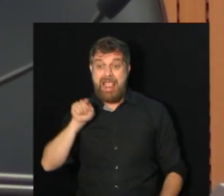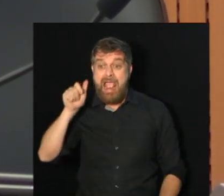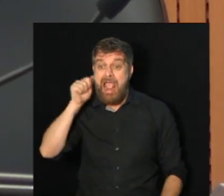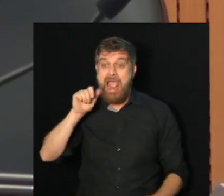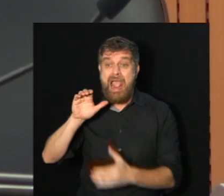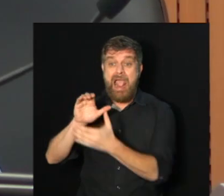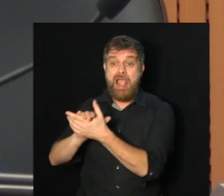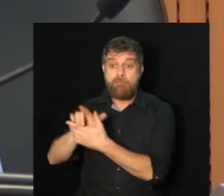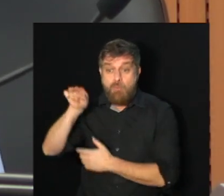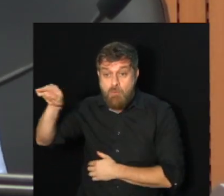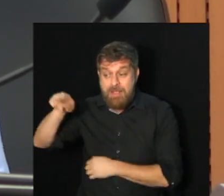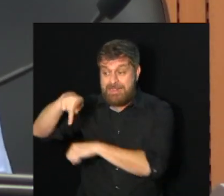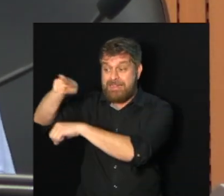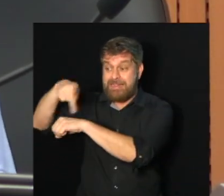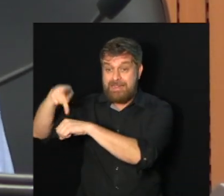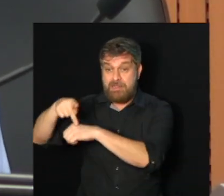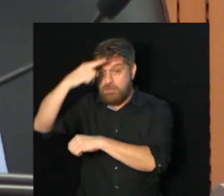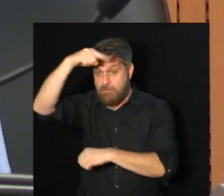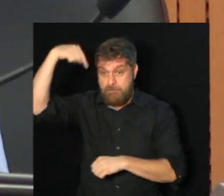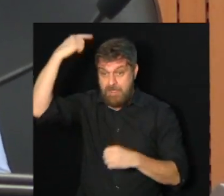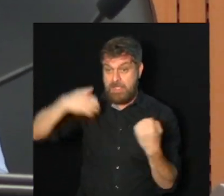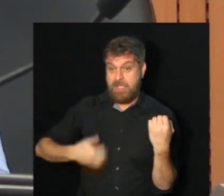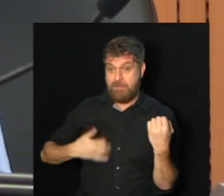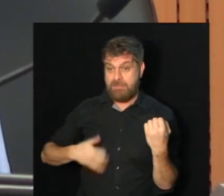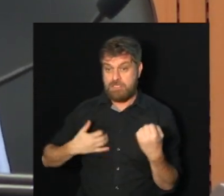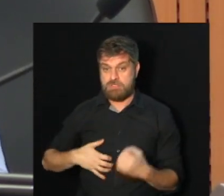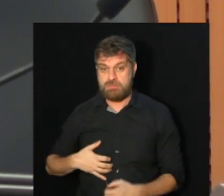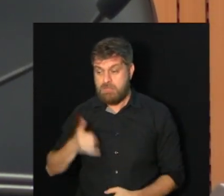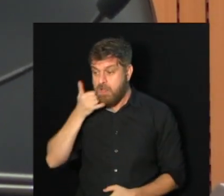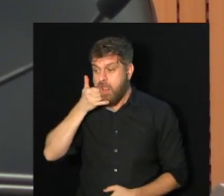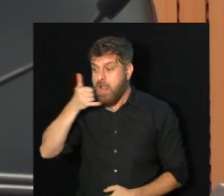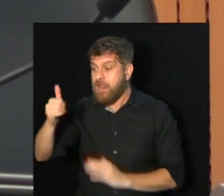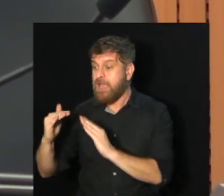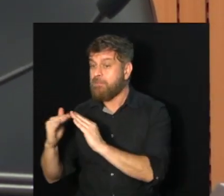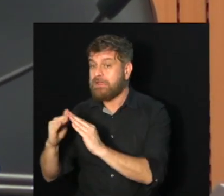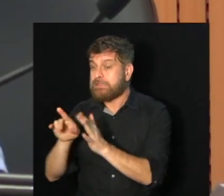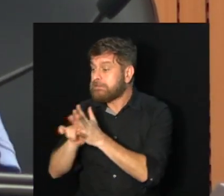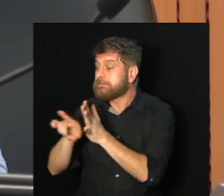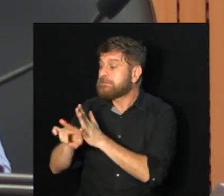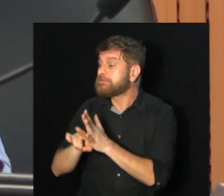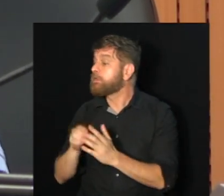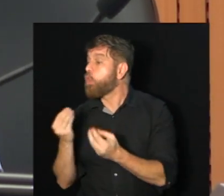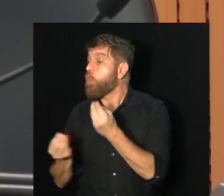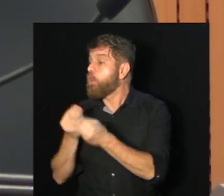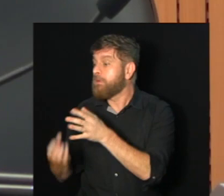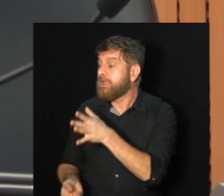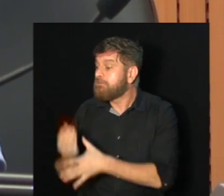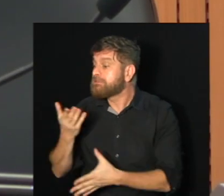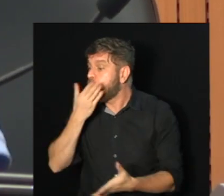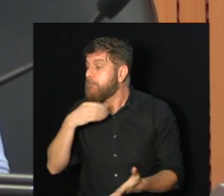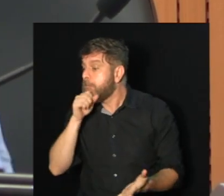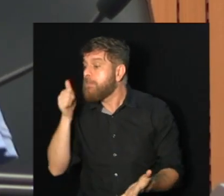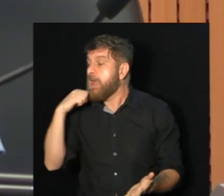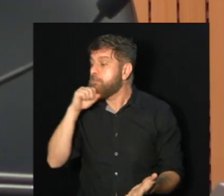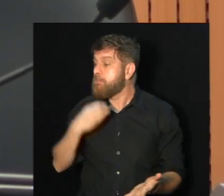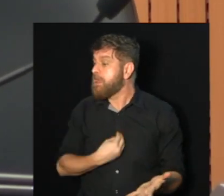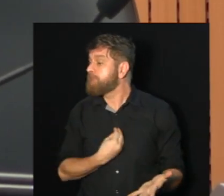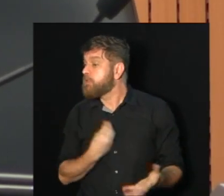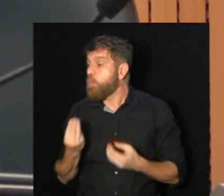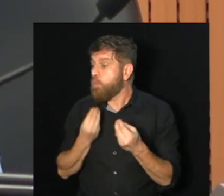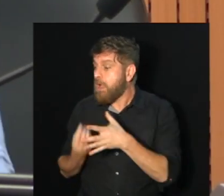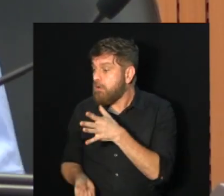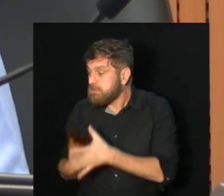era mexicana. Então, eles ligaram para casa, desesperados, para saber notícias dos pais dela, que moravam na cidade do